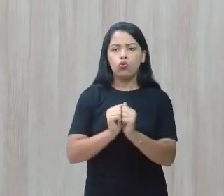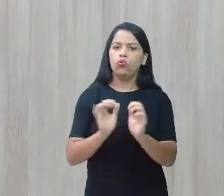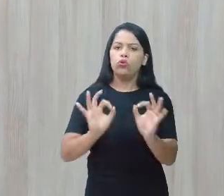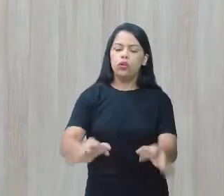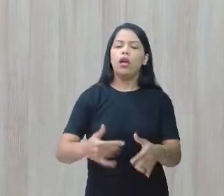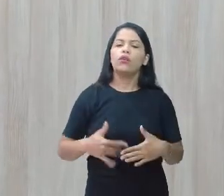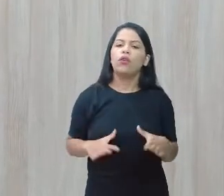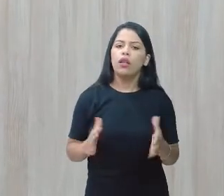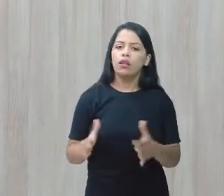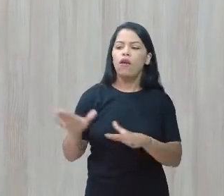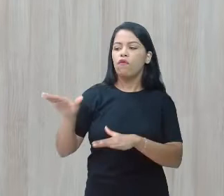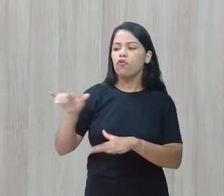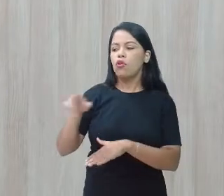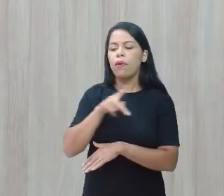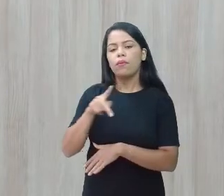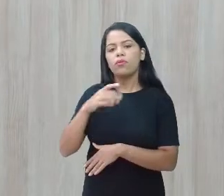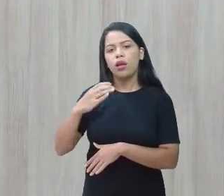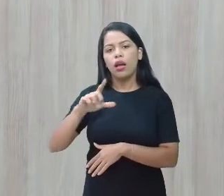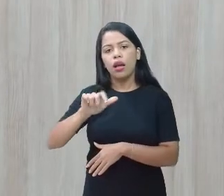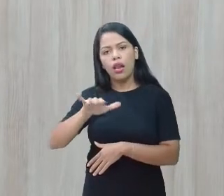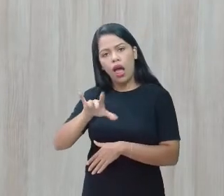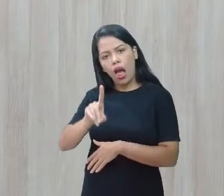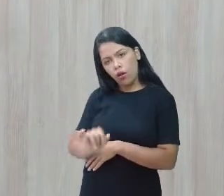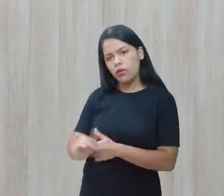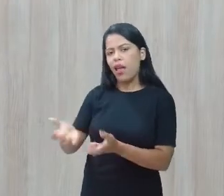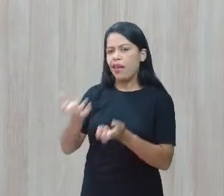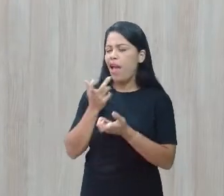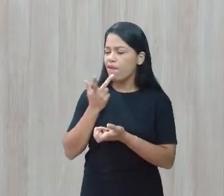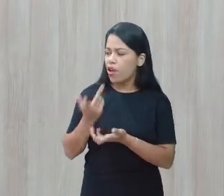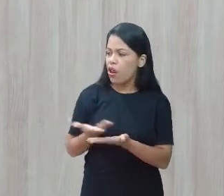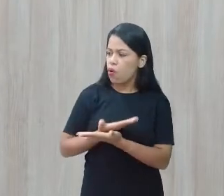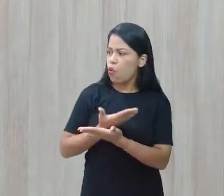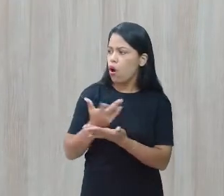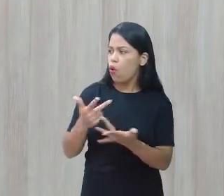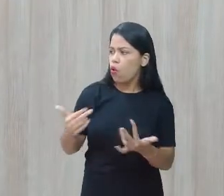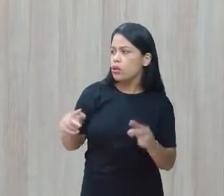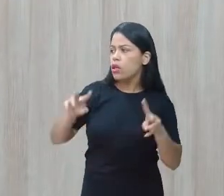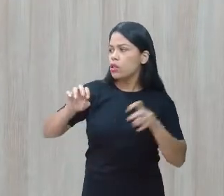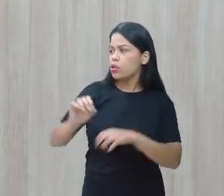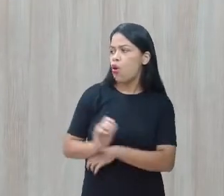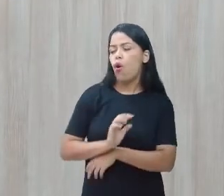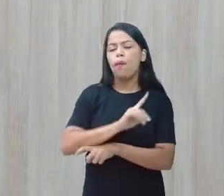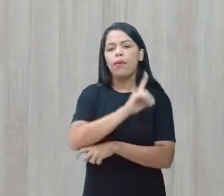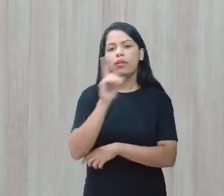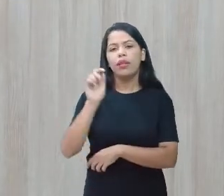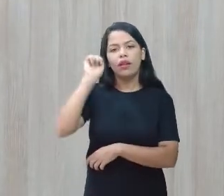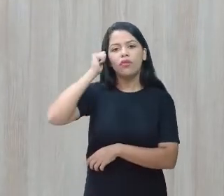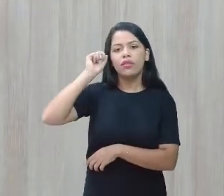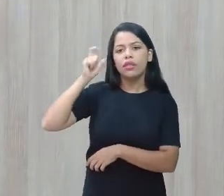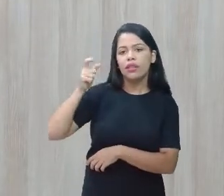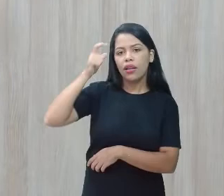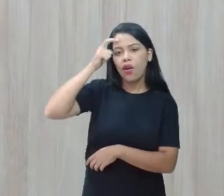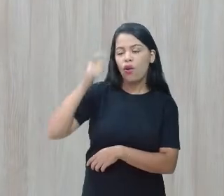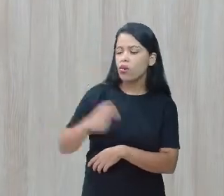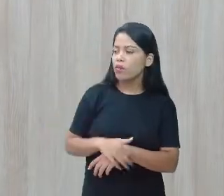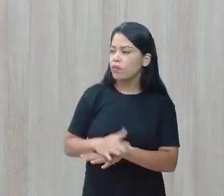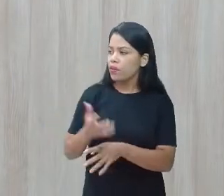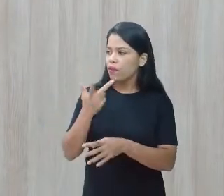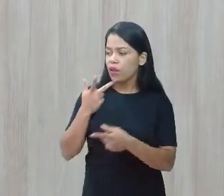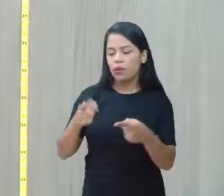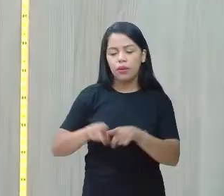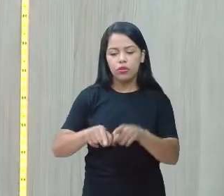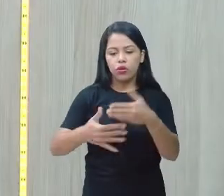professora Cláudia. Professora, a senhora gostaria de falar alguma coisa em relação aí ao Dia da Consciência Negra e falar também para a gente a respeito do